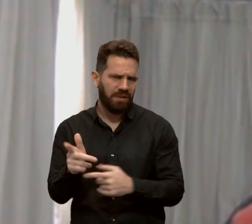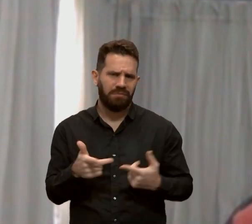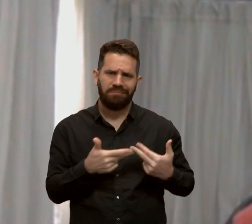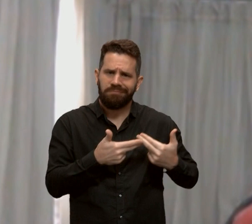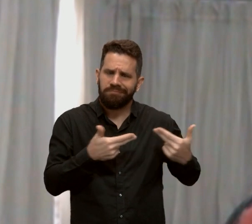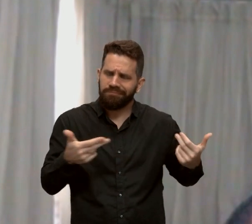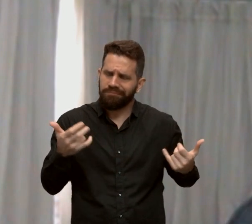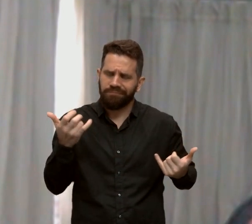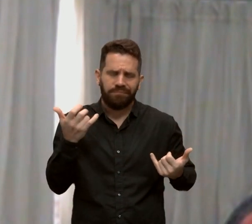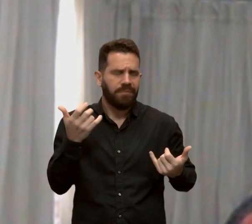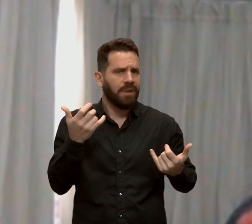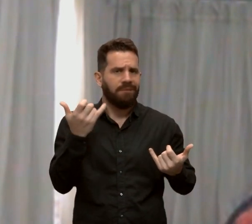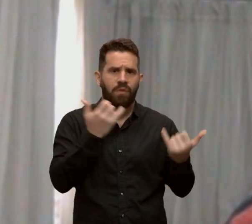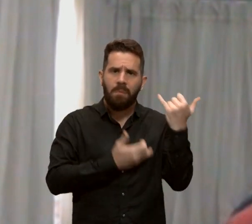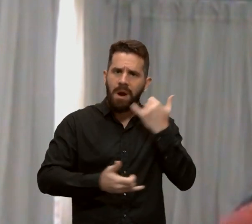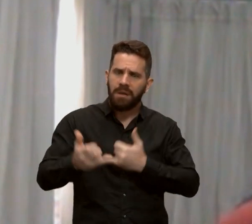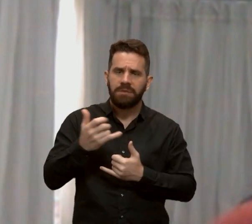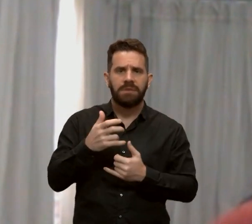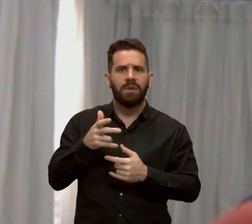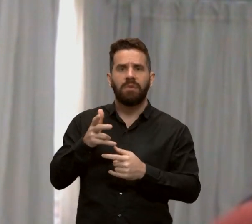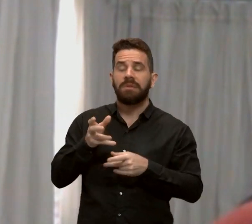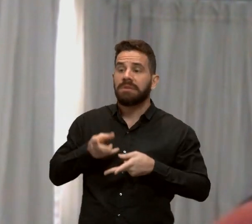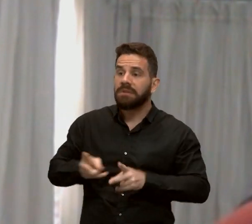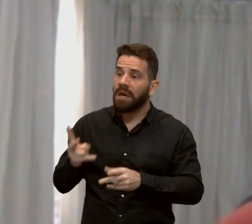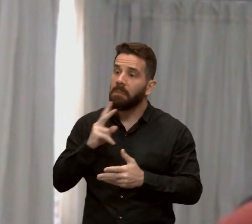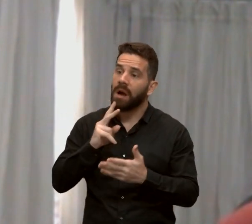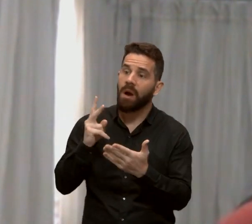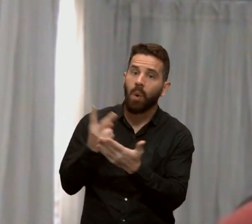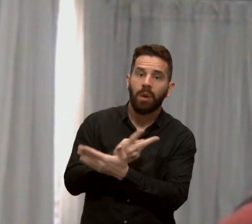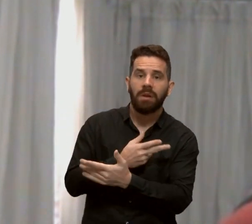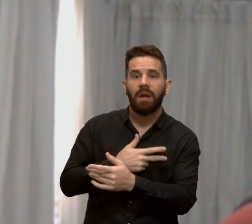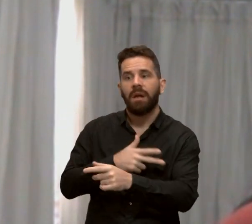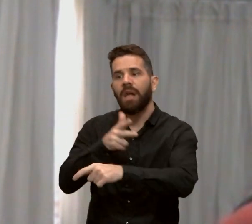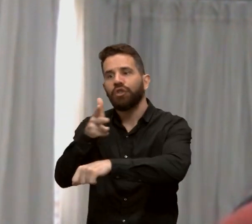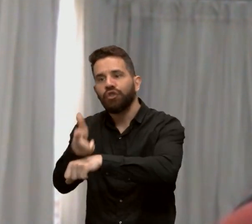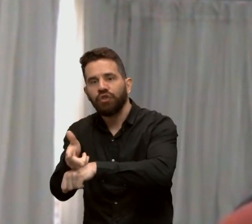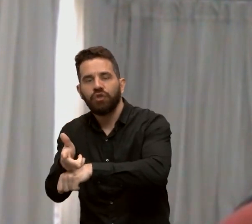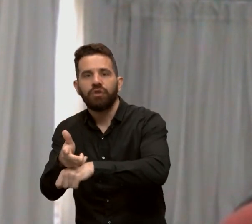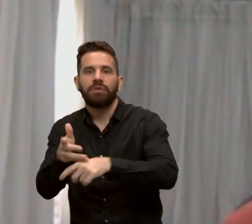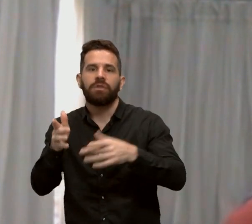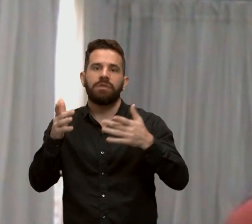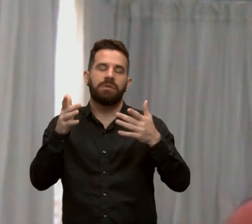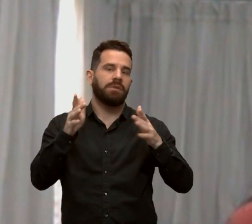muitos eventos que a gente registra e fica à disposição do público.